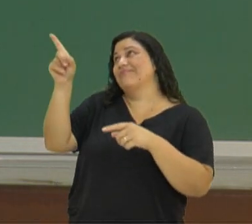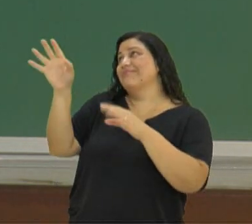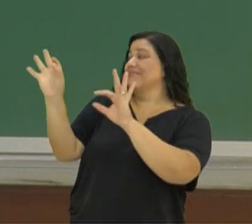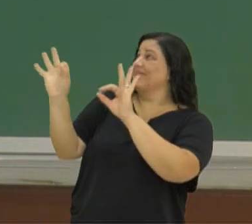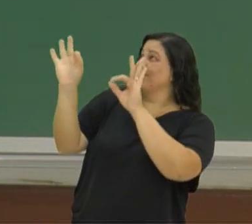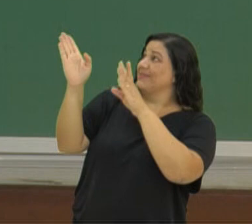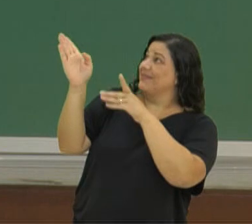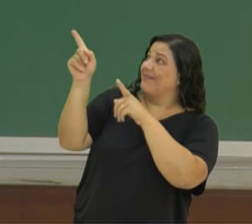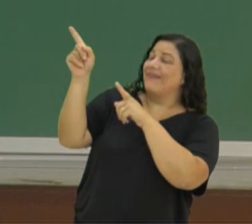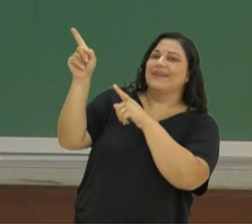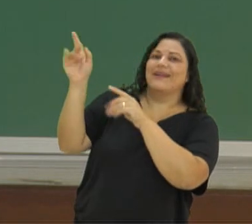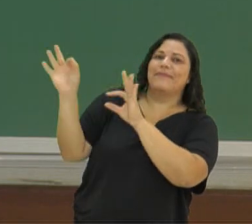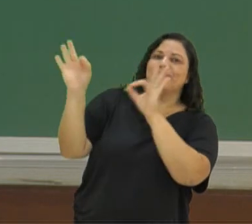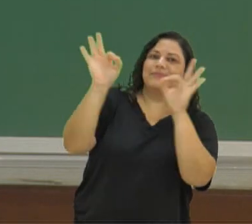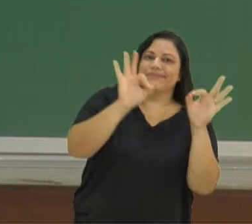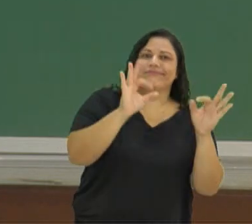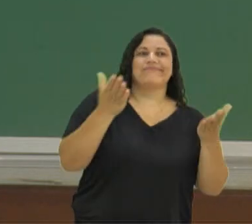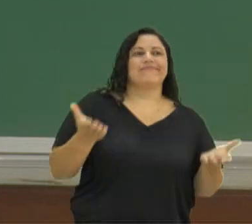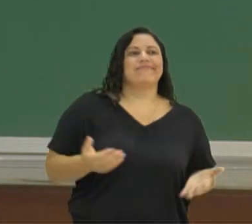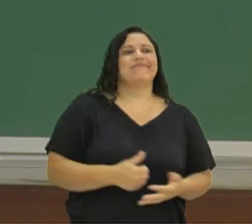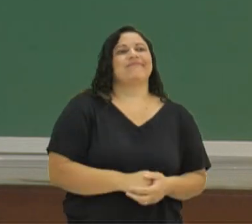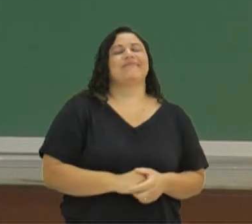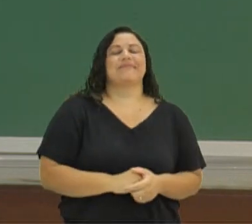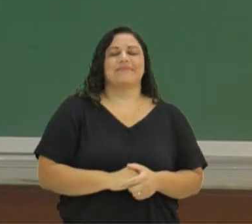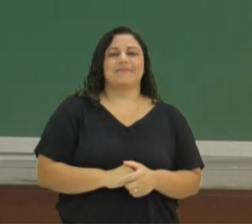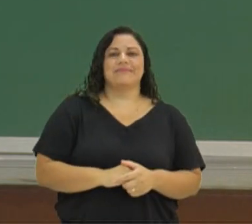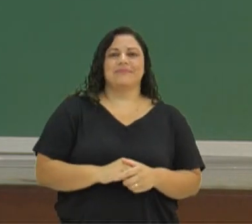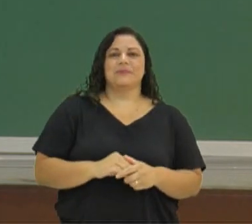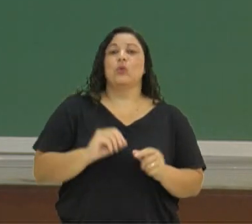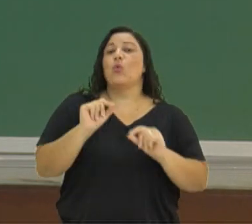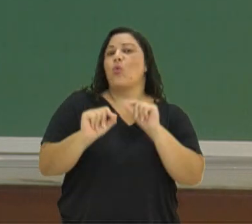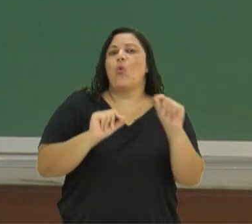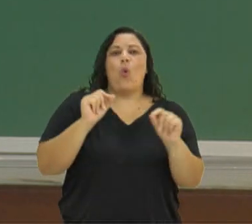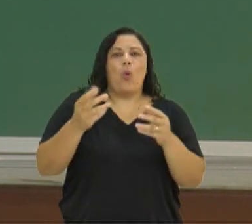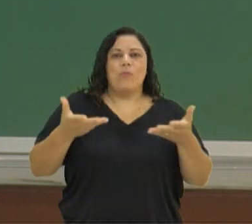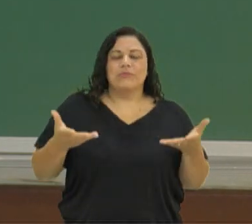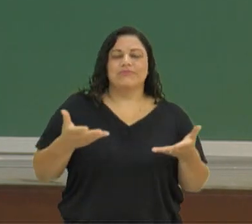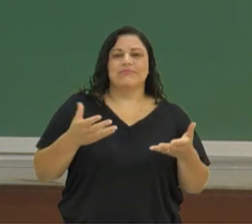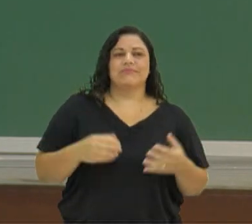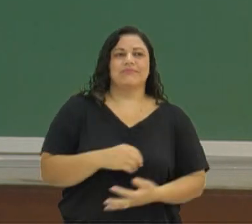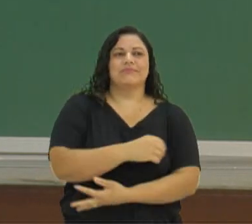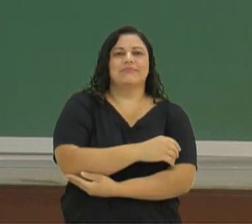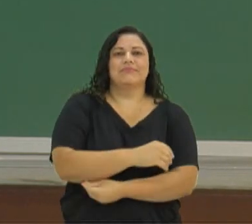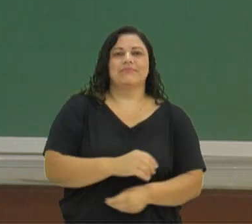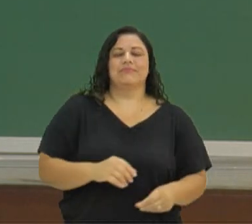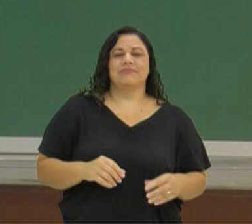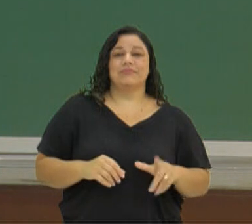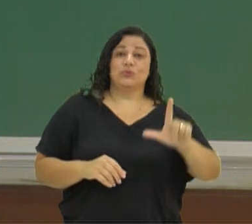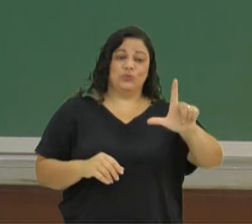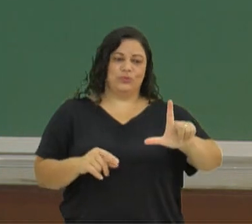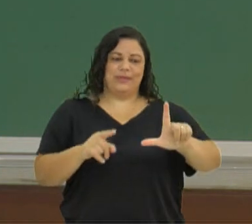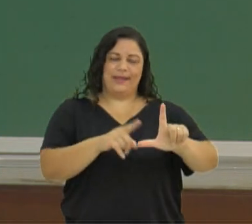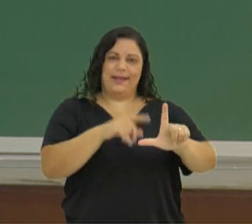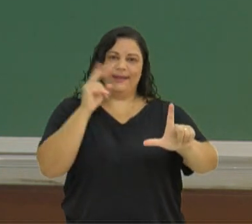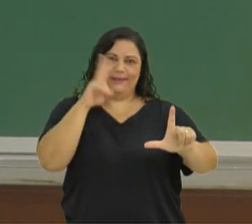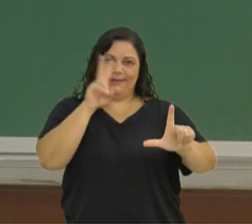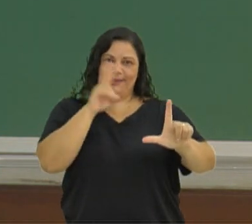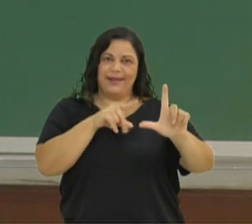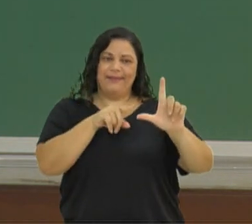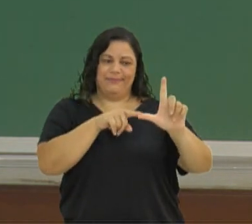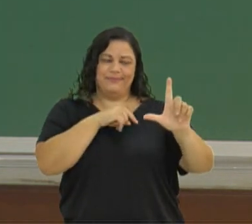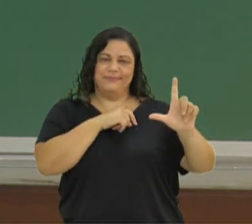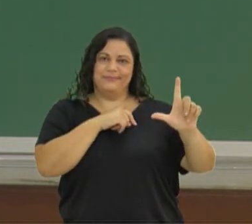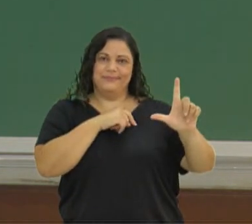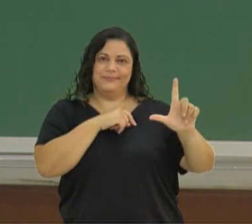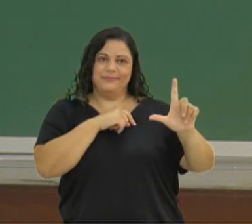utilizar o cavalo branco para capturar o cavalo preto. Olha só, é aquele movimento do L que eu falei. Ou pode ser da outra maneira